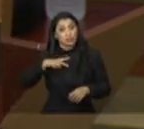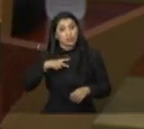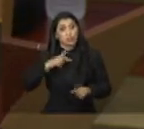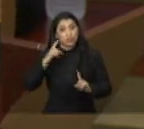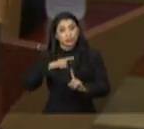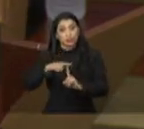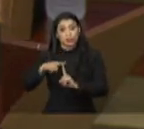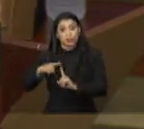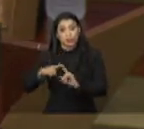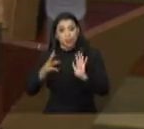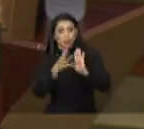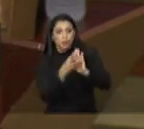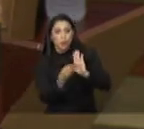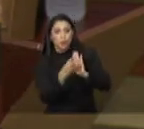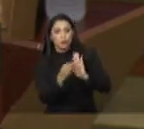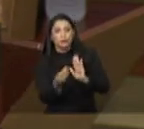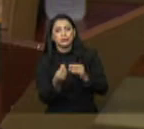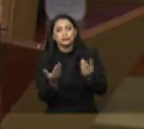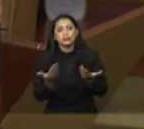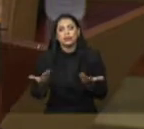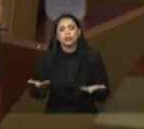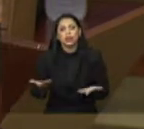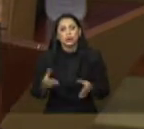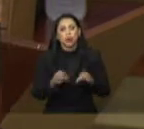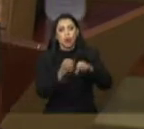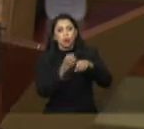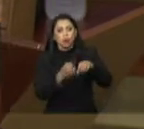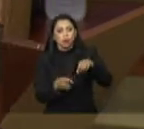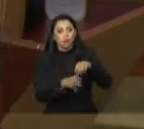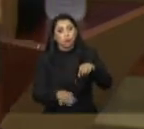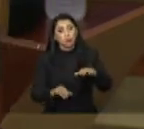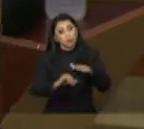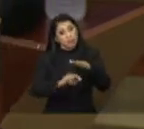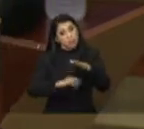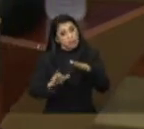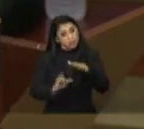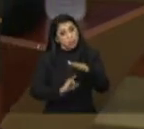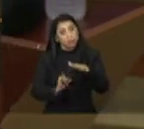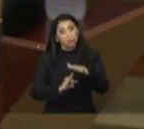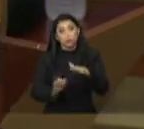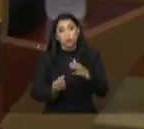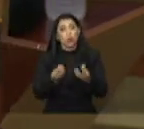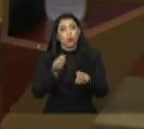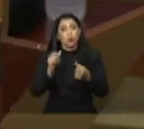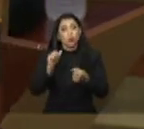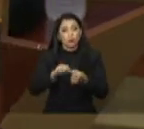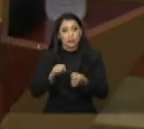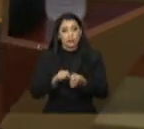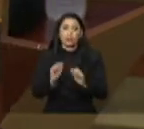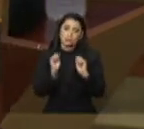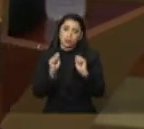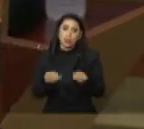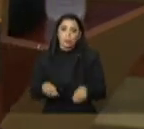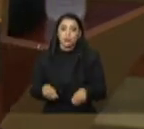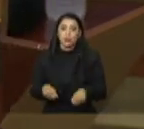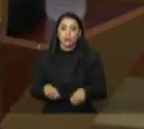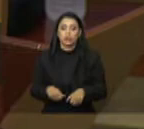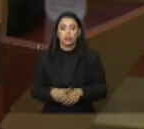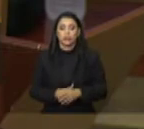A partir dessa como chamar engenharia institucional então é possível